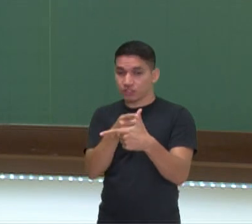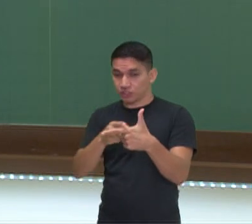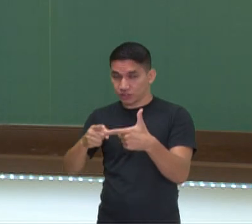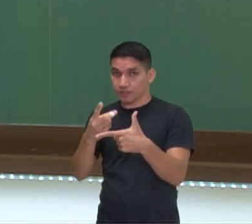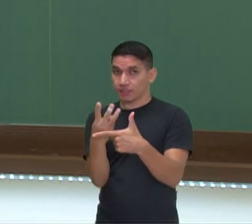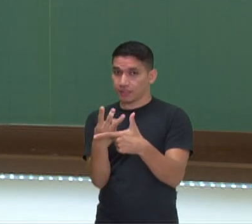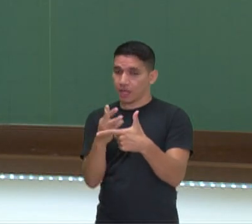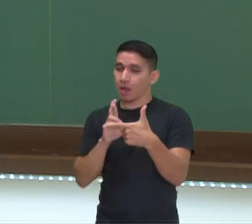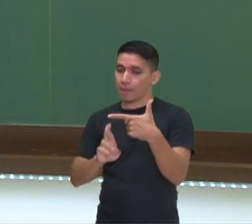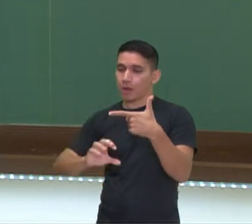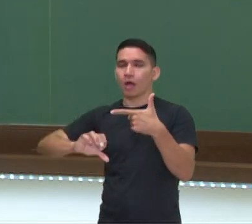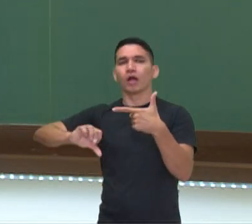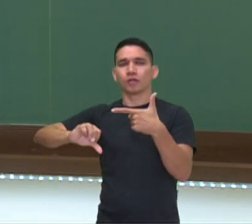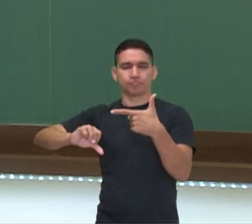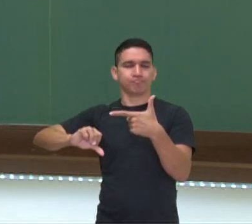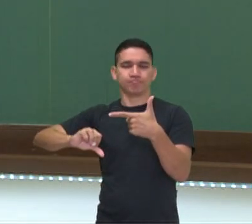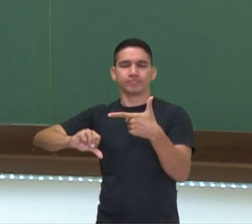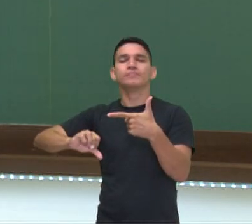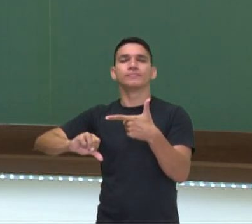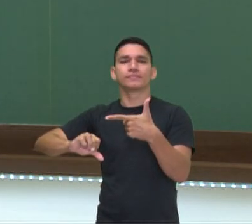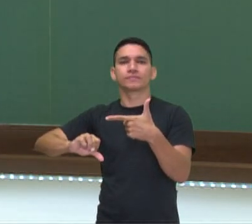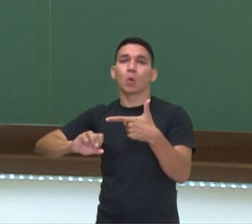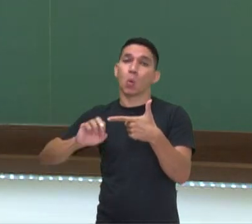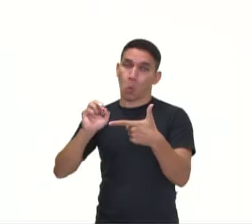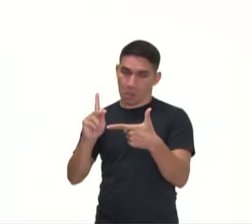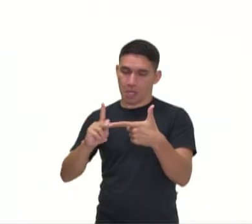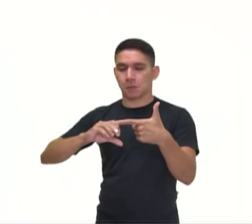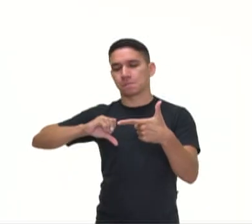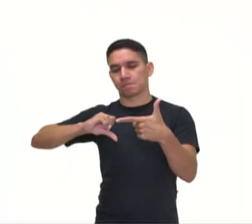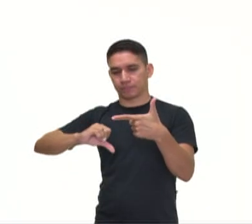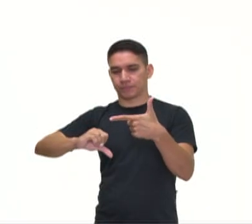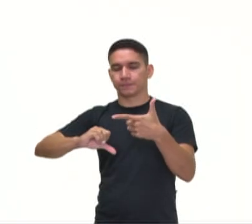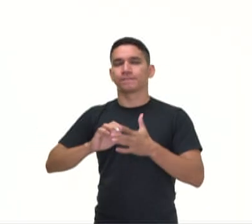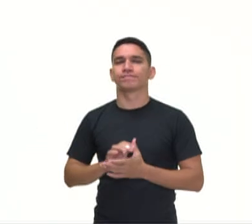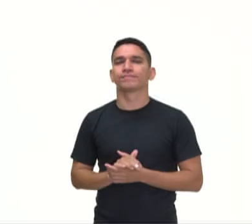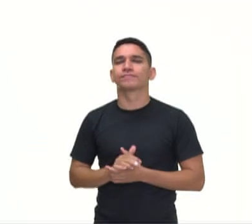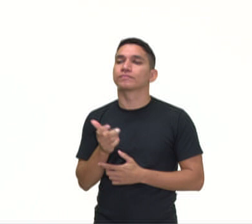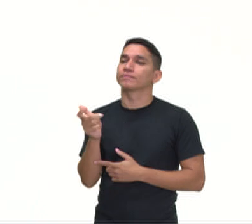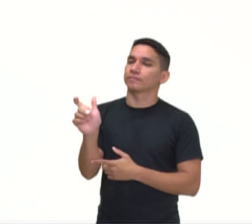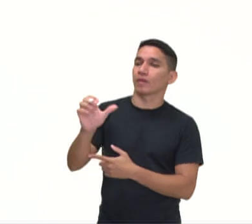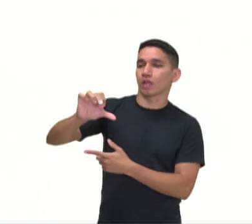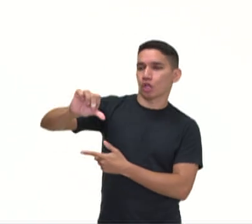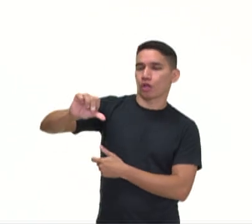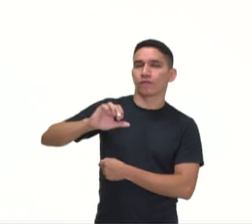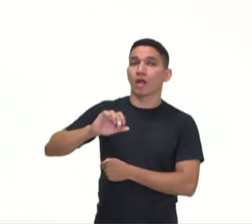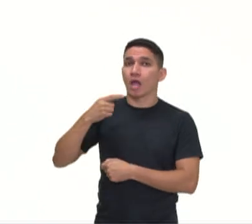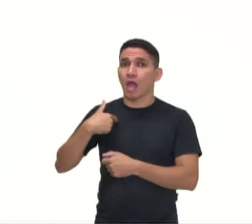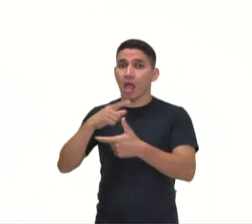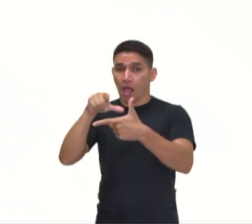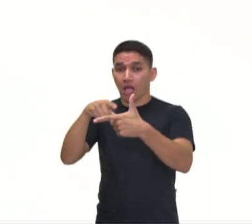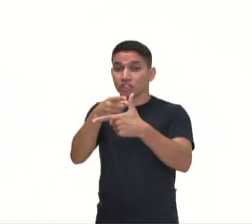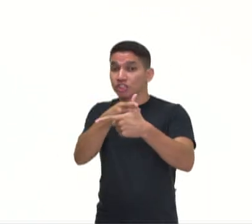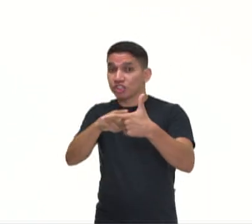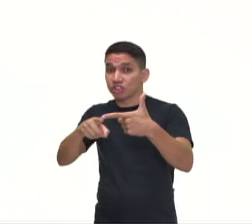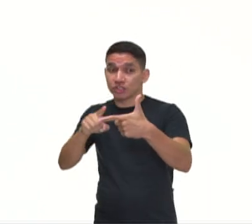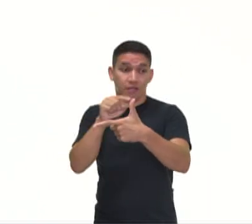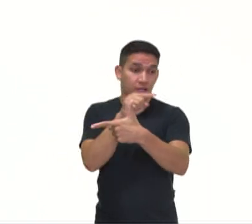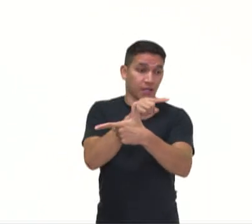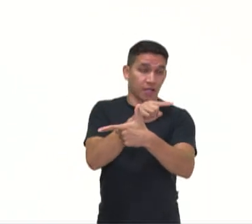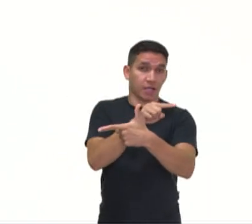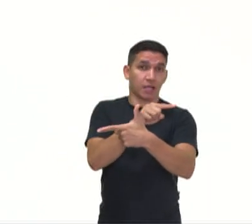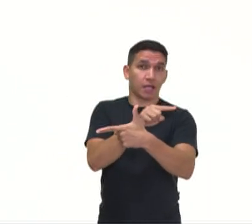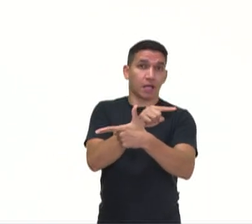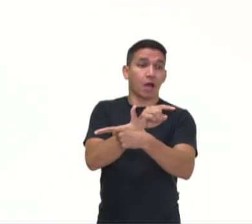3 e 9 né então vai dar nove como eu estou dividindo um número positivo